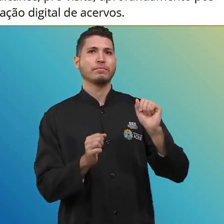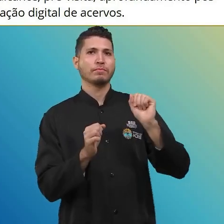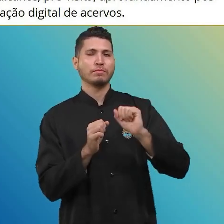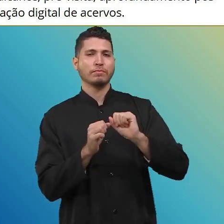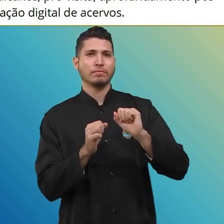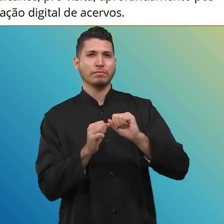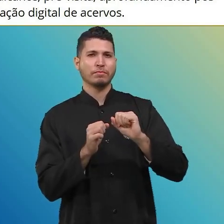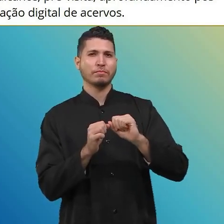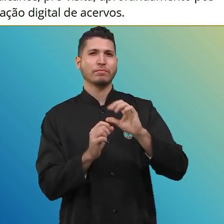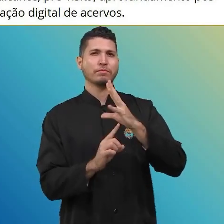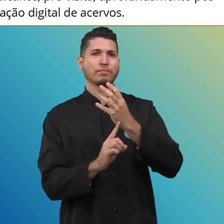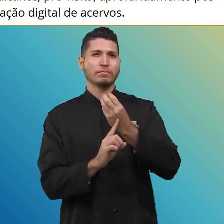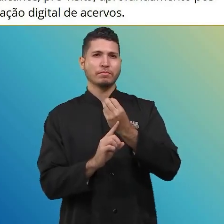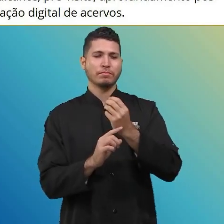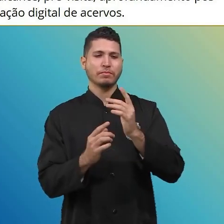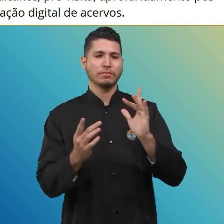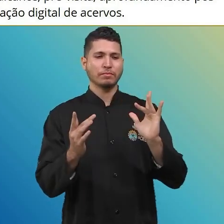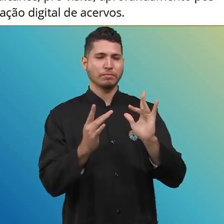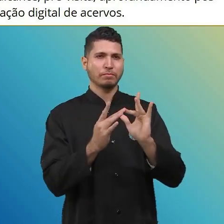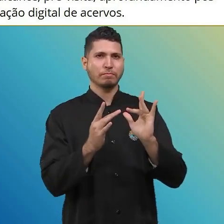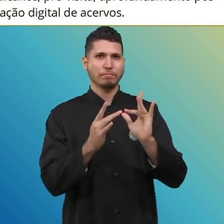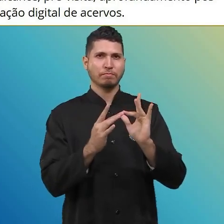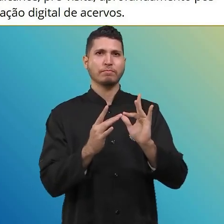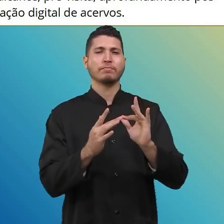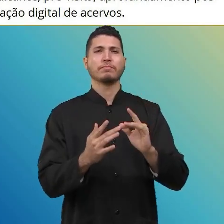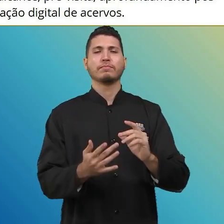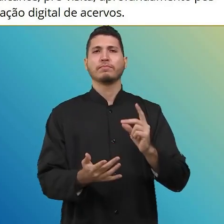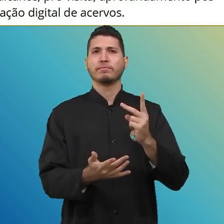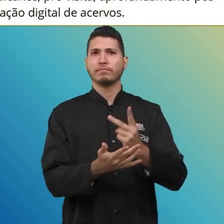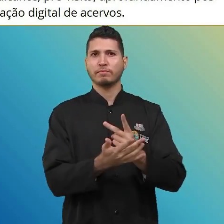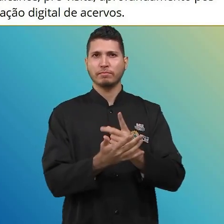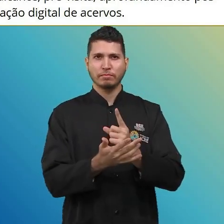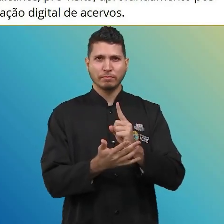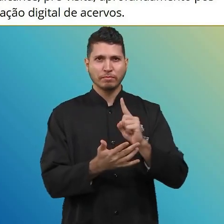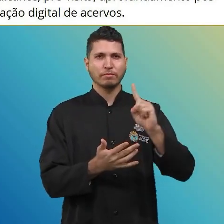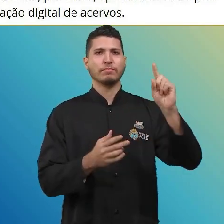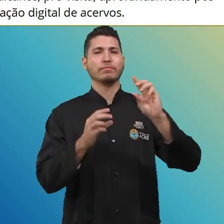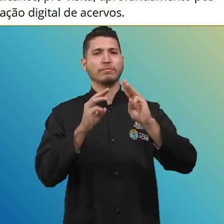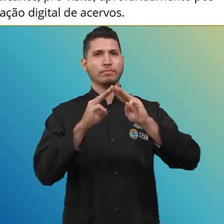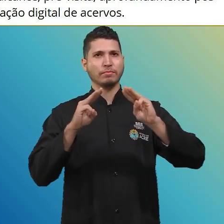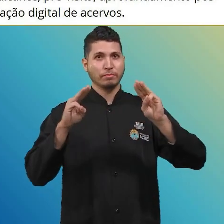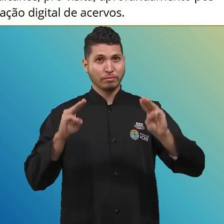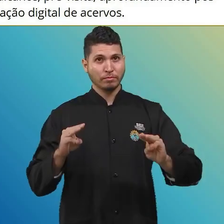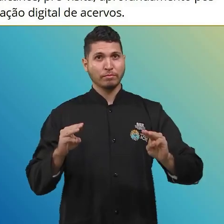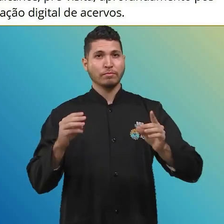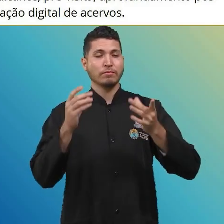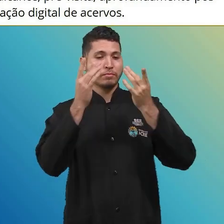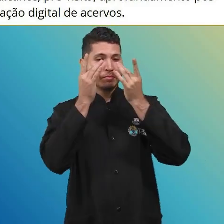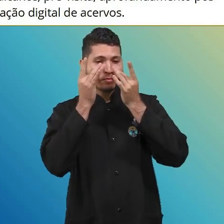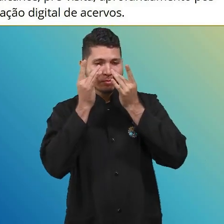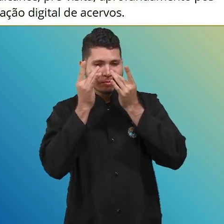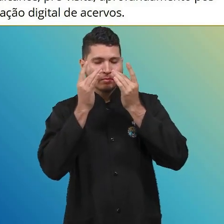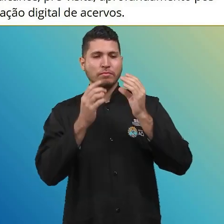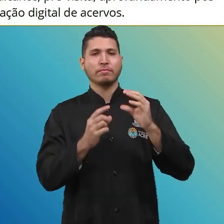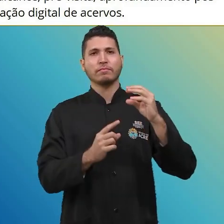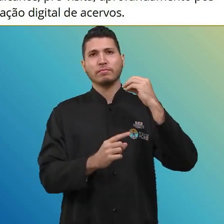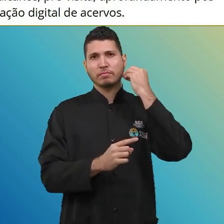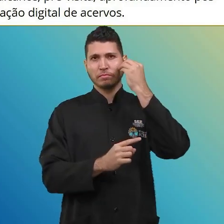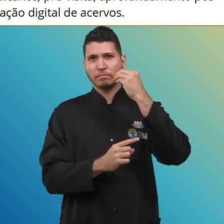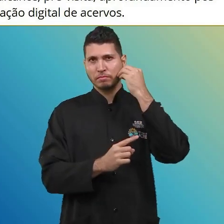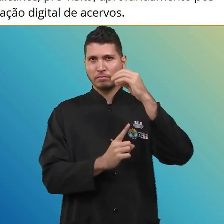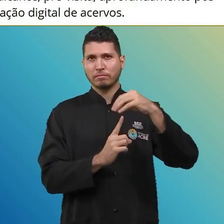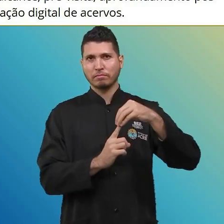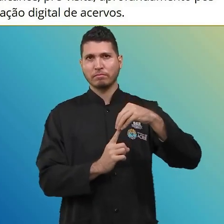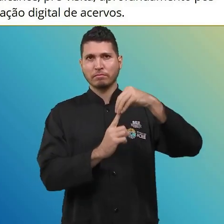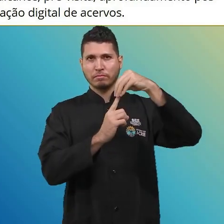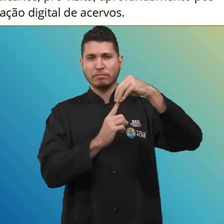contato direto, como eu falei para vocês, que toda vez que você for ao museu, você vai ter uma experiência única. Já no